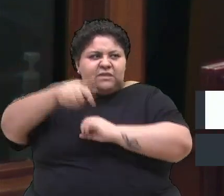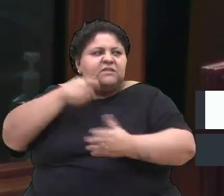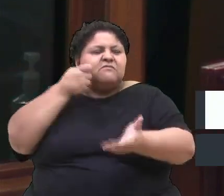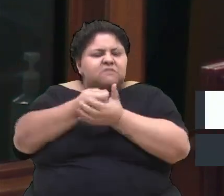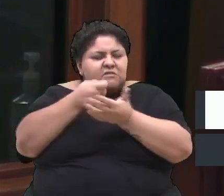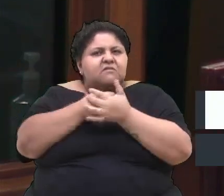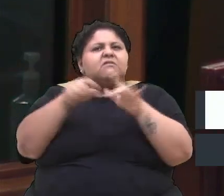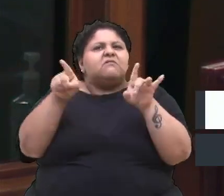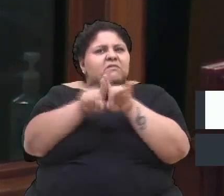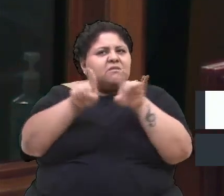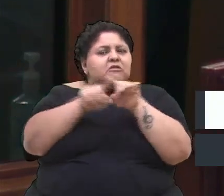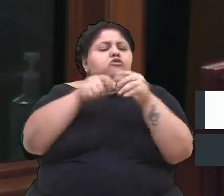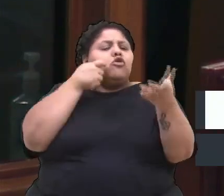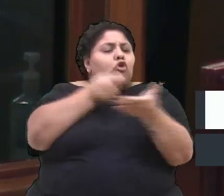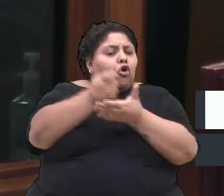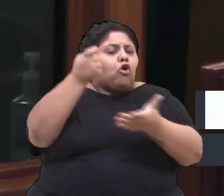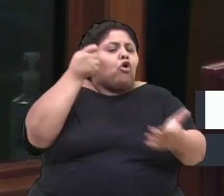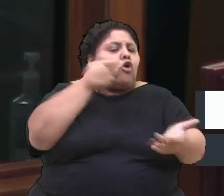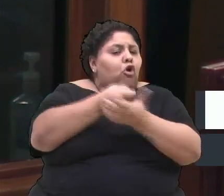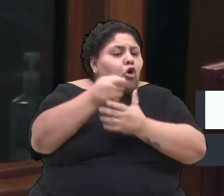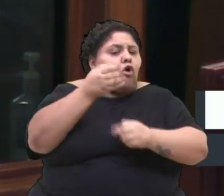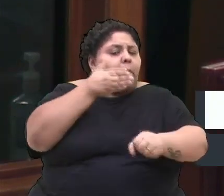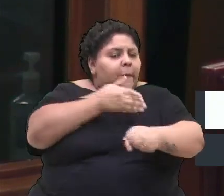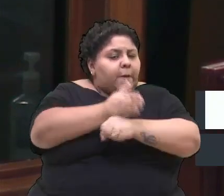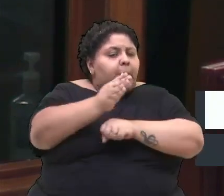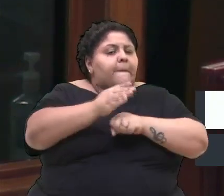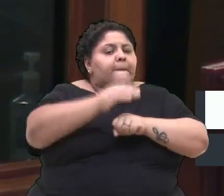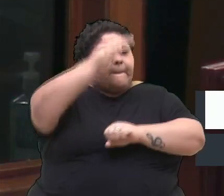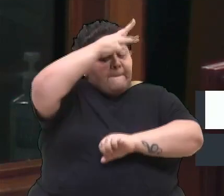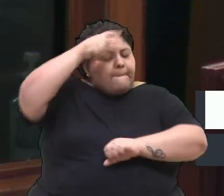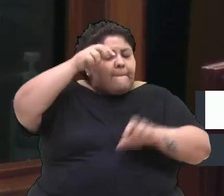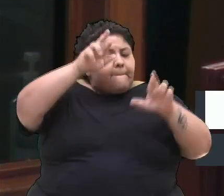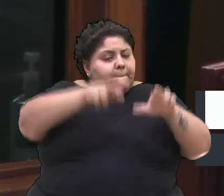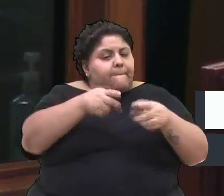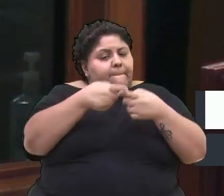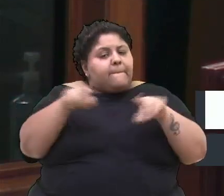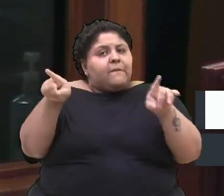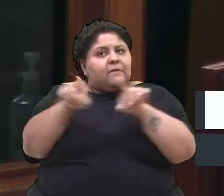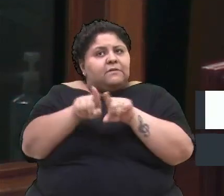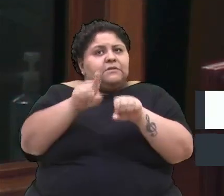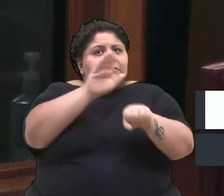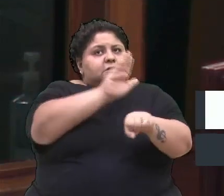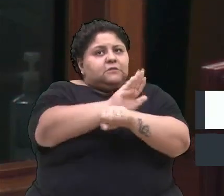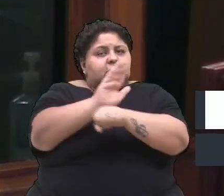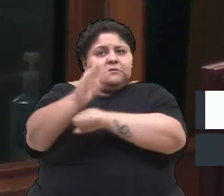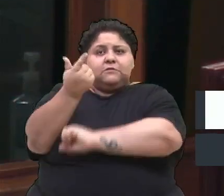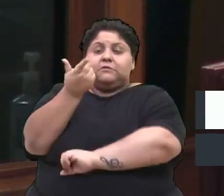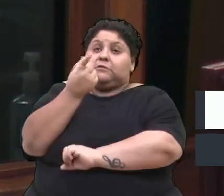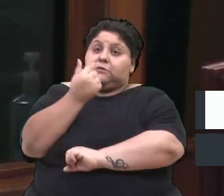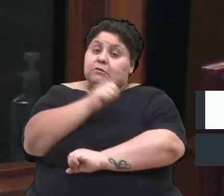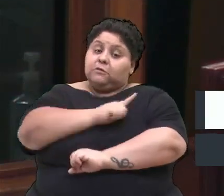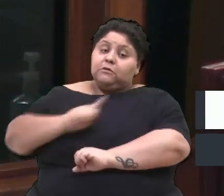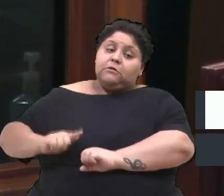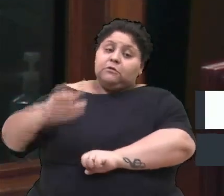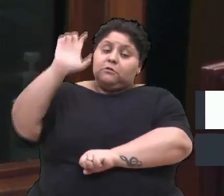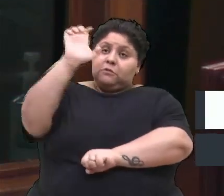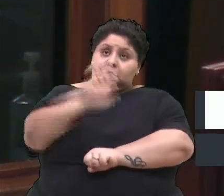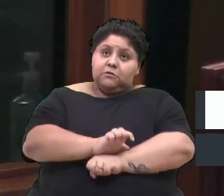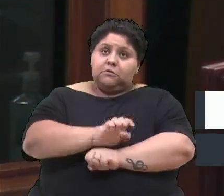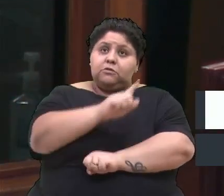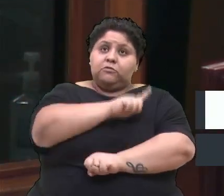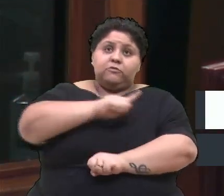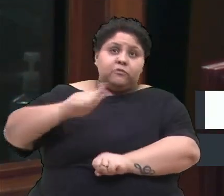a participação dos municípios da região, mas cobro também mais ajuda financeira do governo do estado e do governo